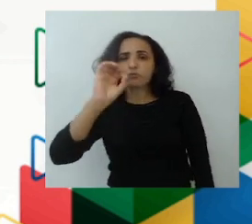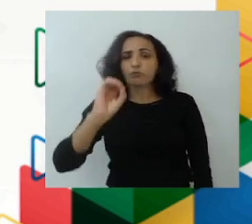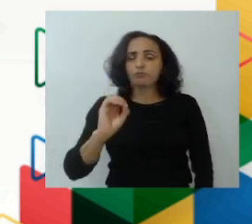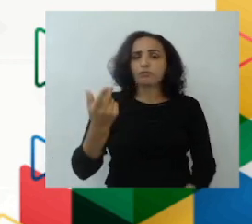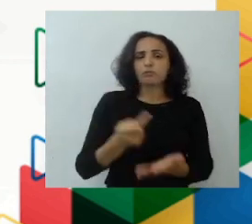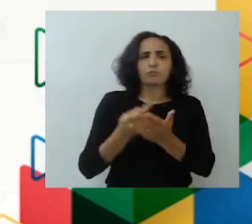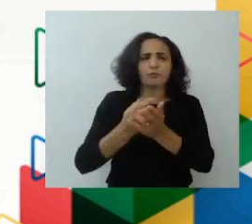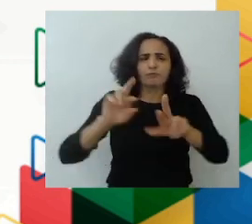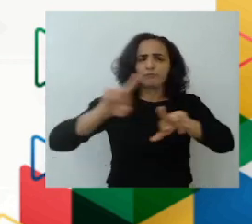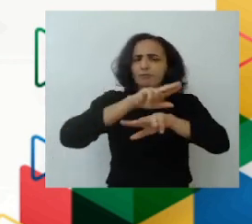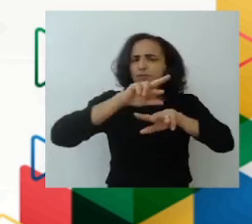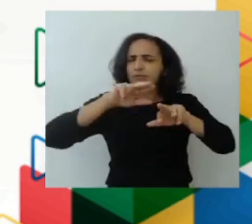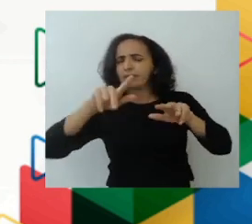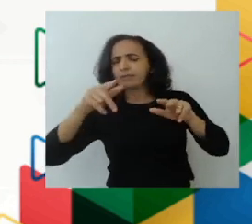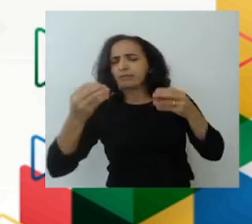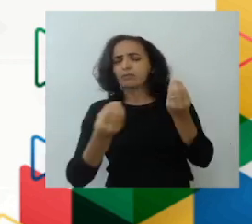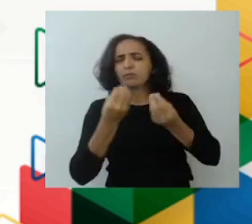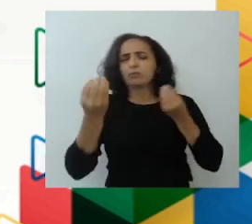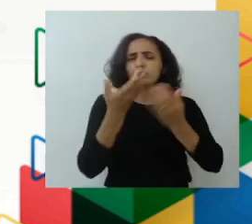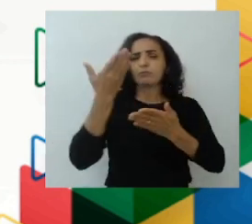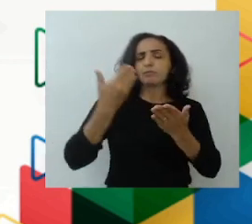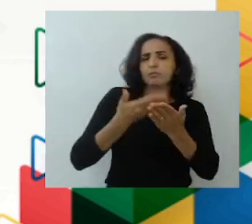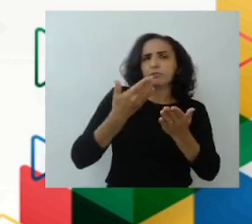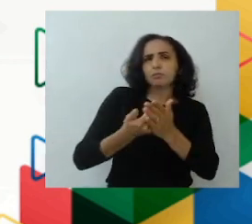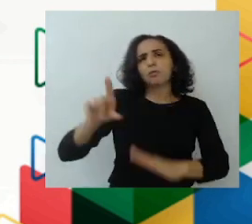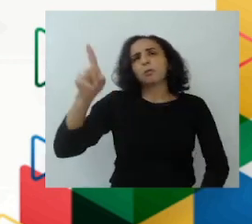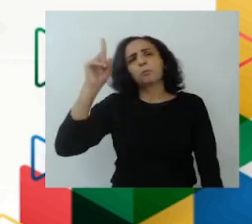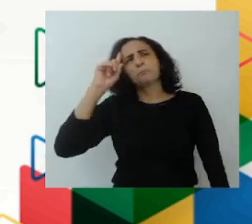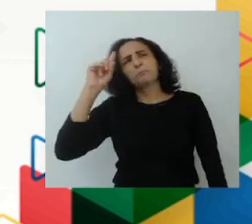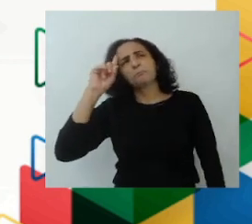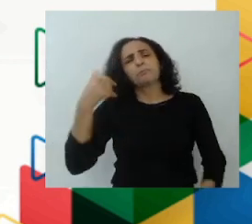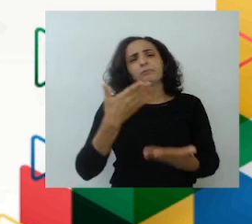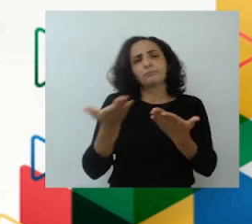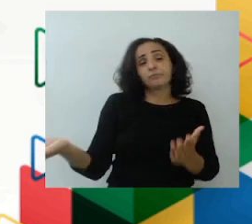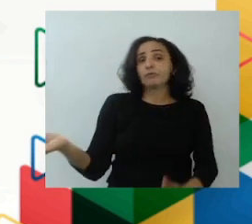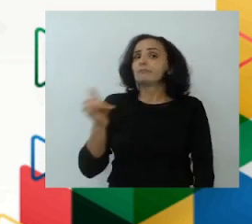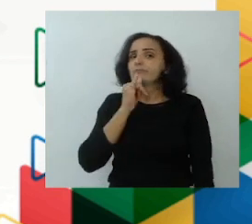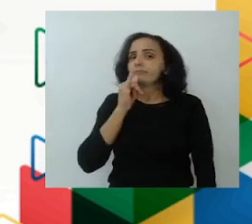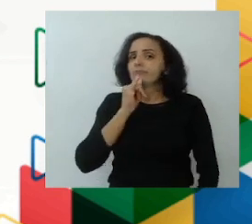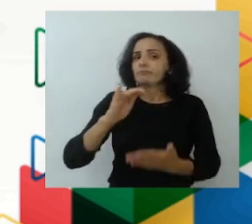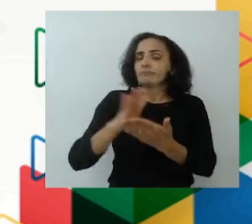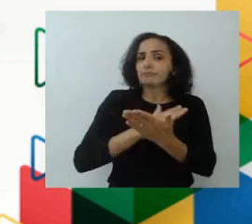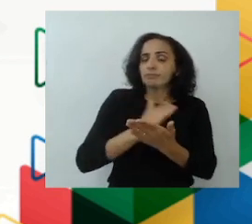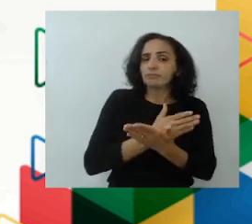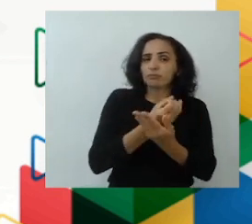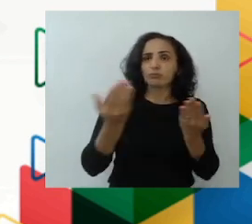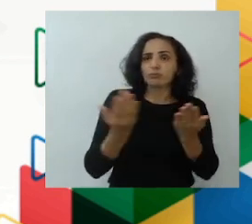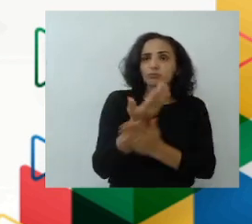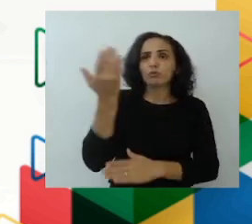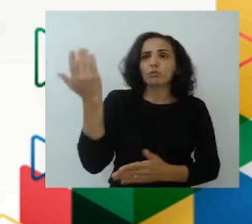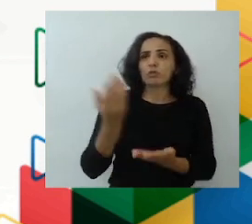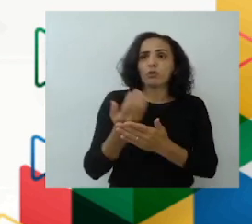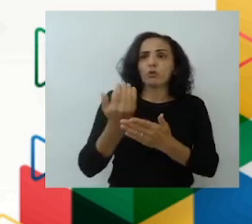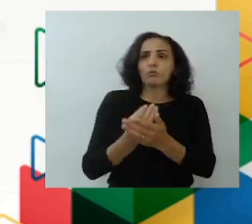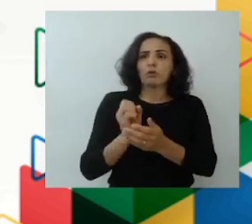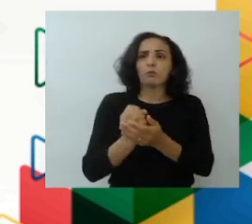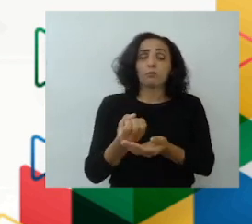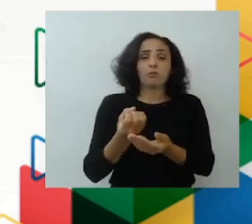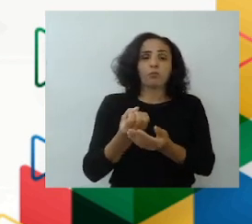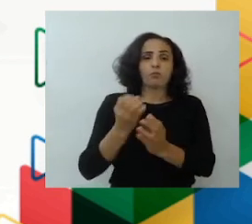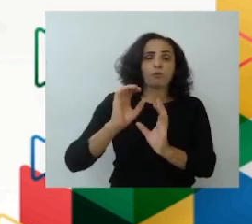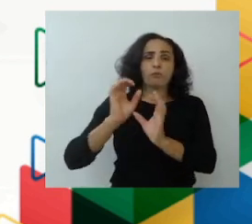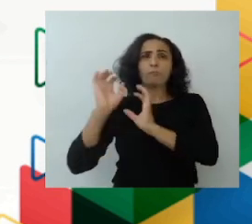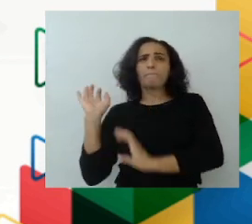aplicações diversas aí em nosso cotidiano. Um exemplo disso, olha ali um jogador arremessando